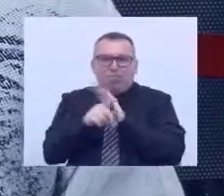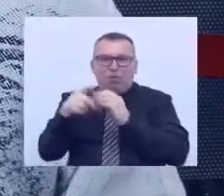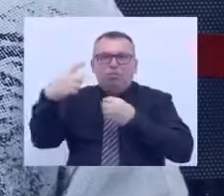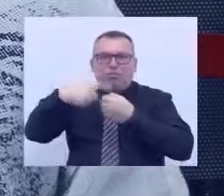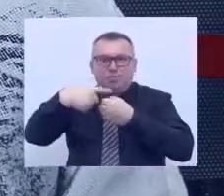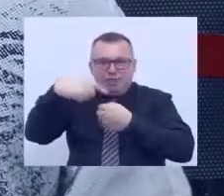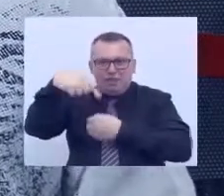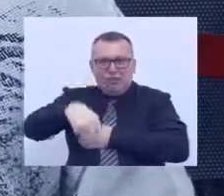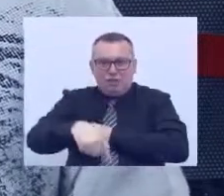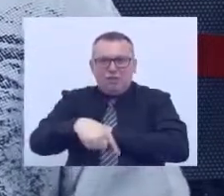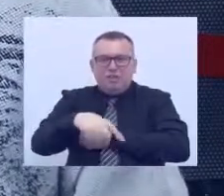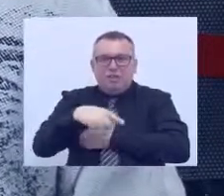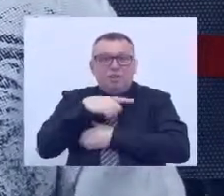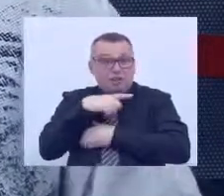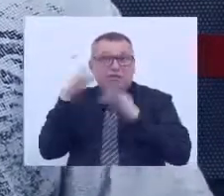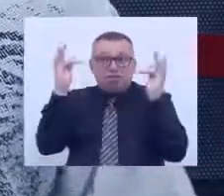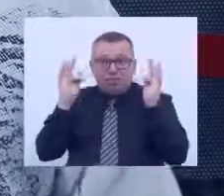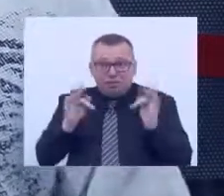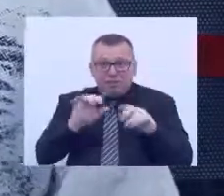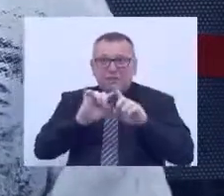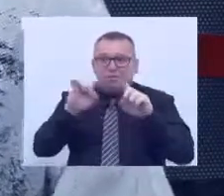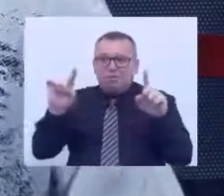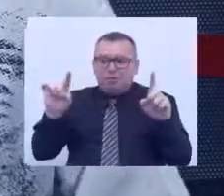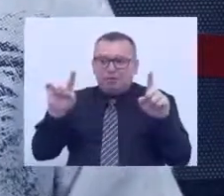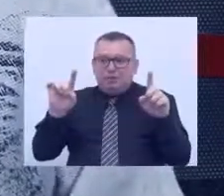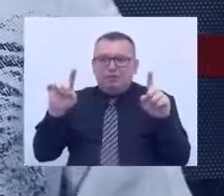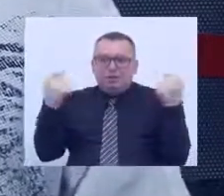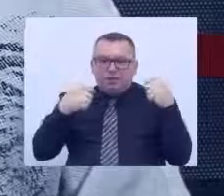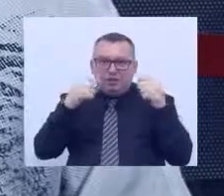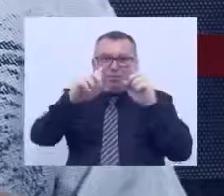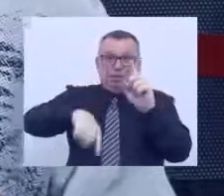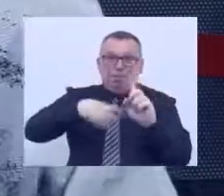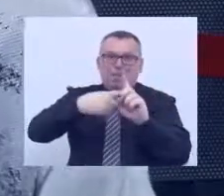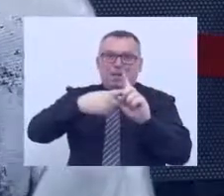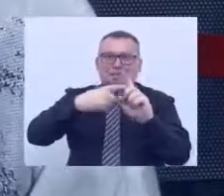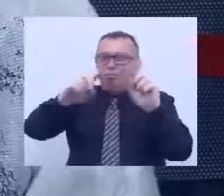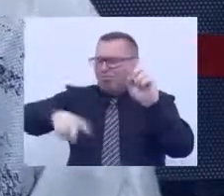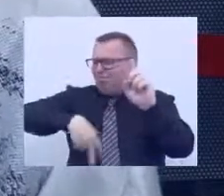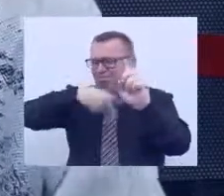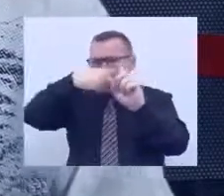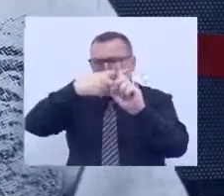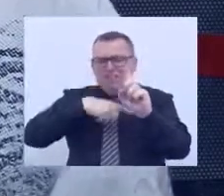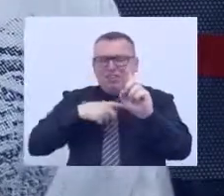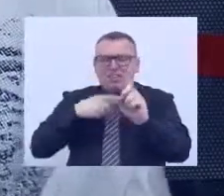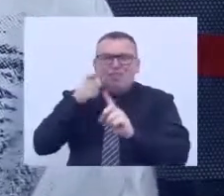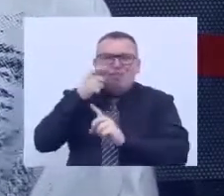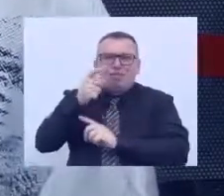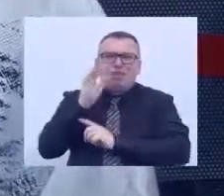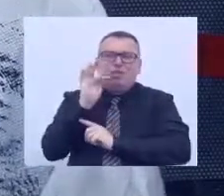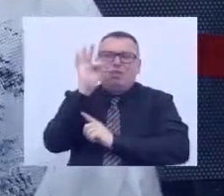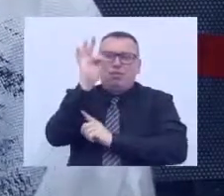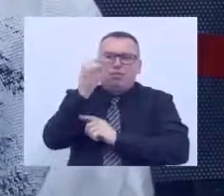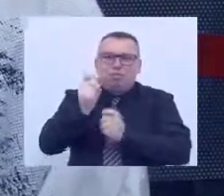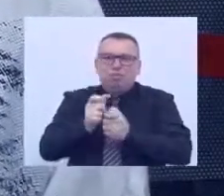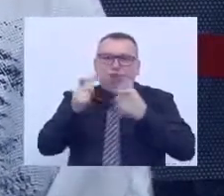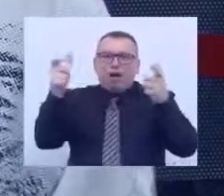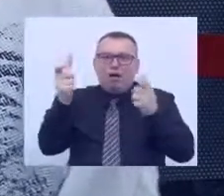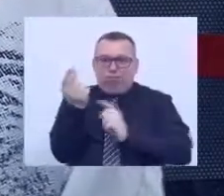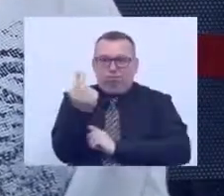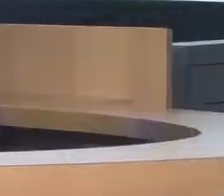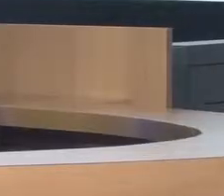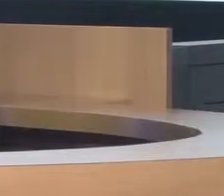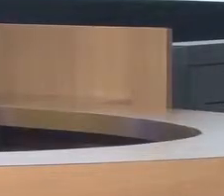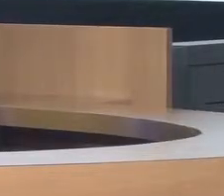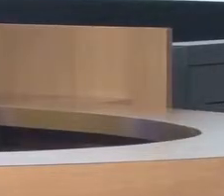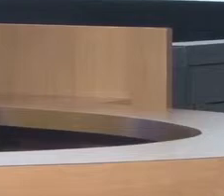a gente está feliz, mas poderíamos estar mais se a gente tivesse uma perspectiva de aumento orçamentário para o próximo